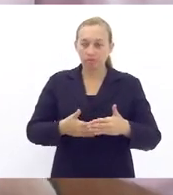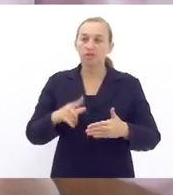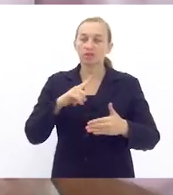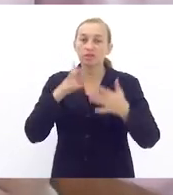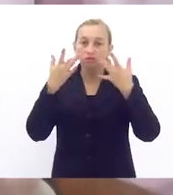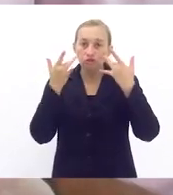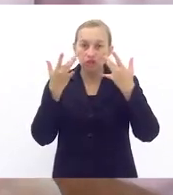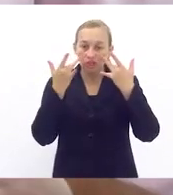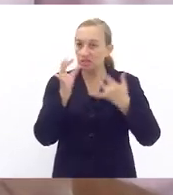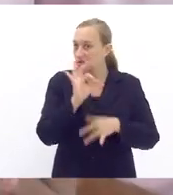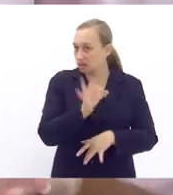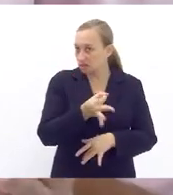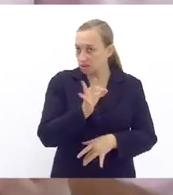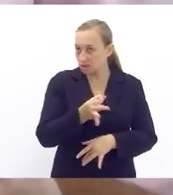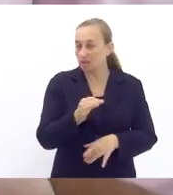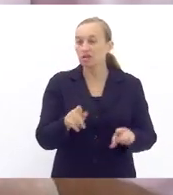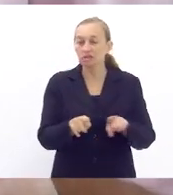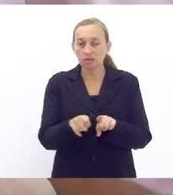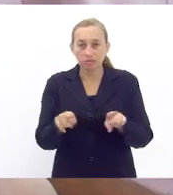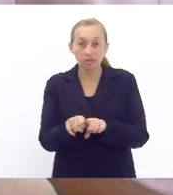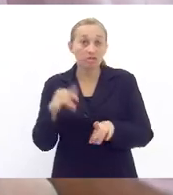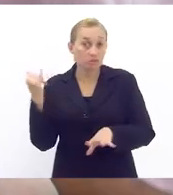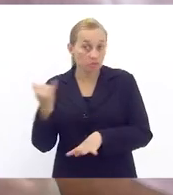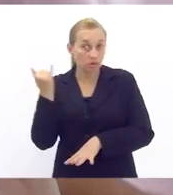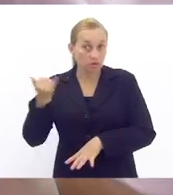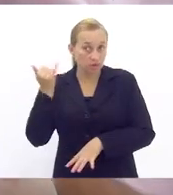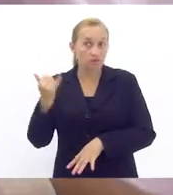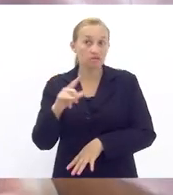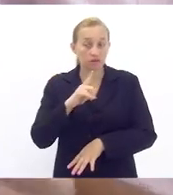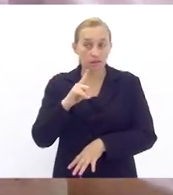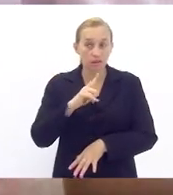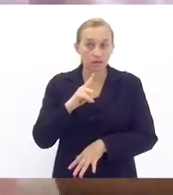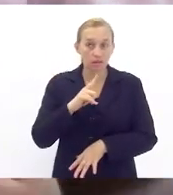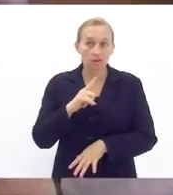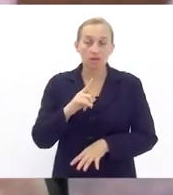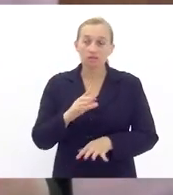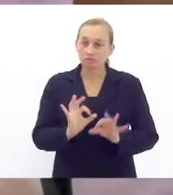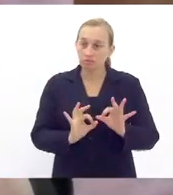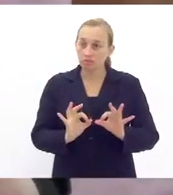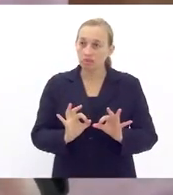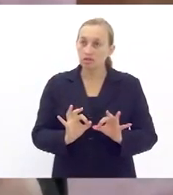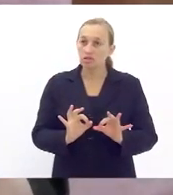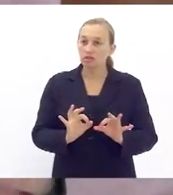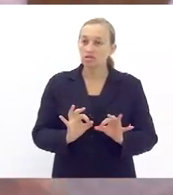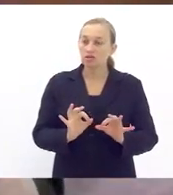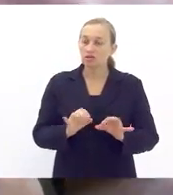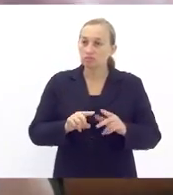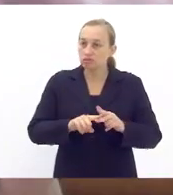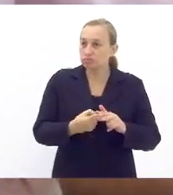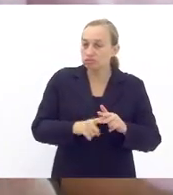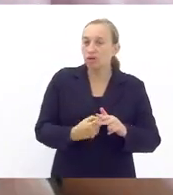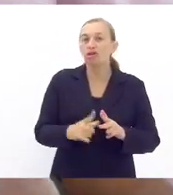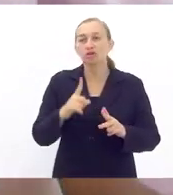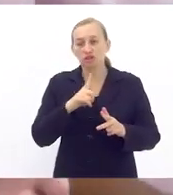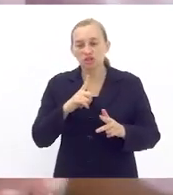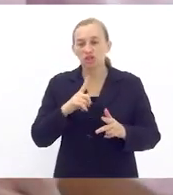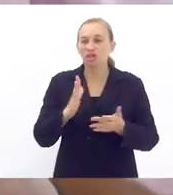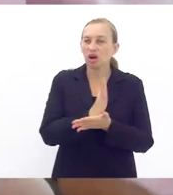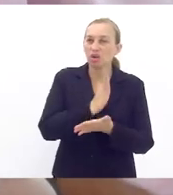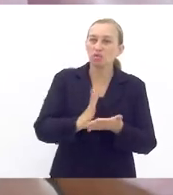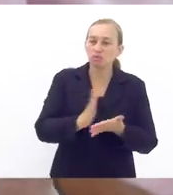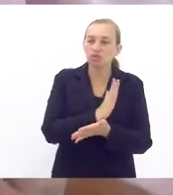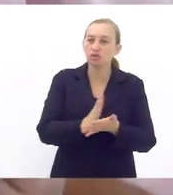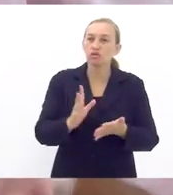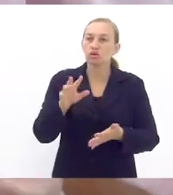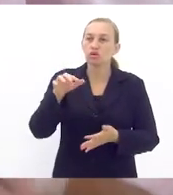e que de fato também tem sua importância e a gente vem desmontando Porque Tinha alguns cupins e